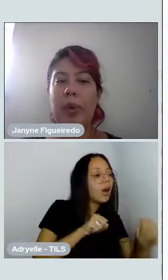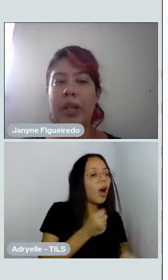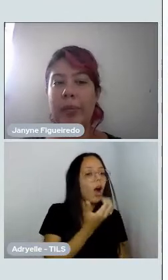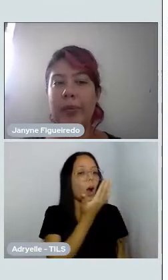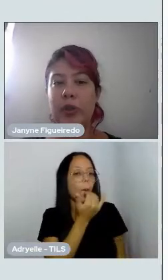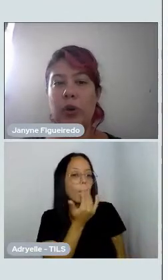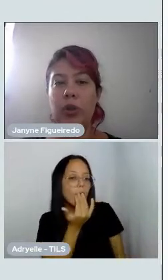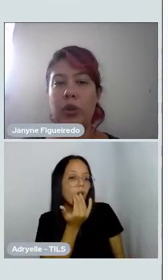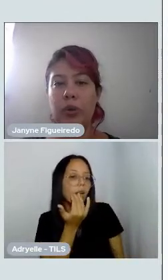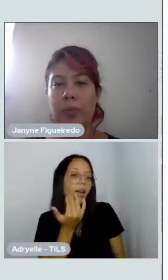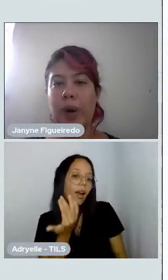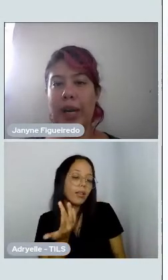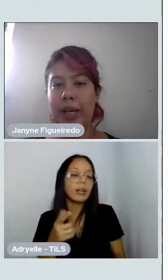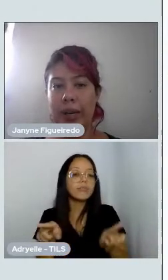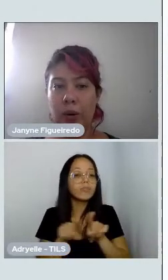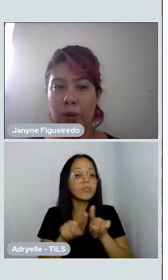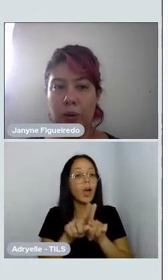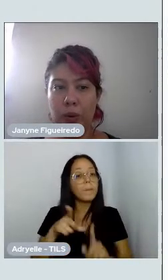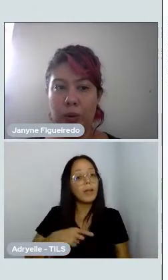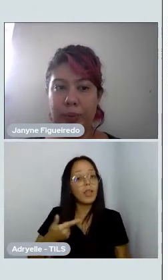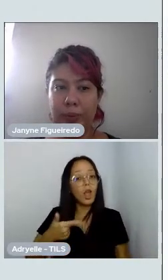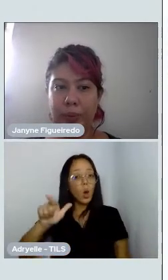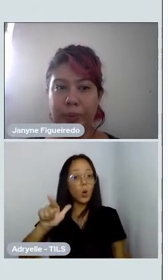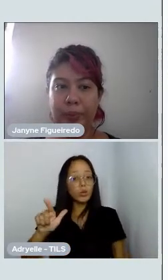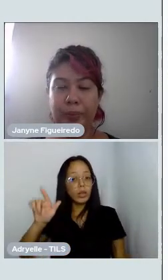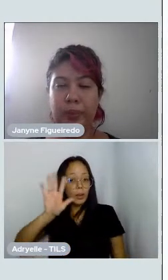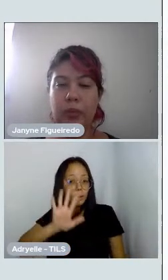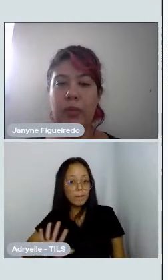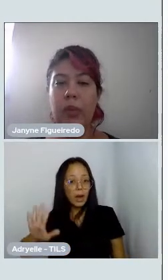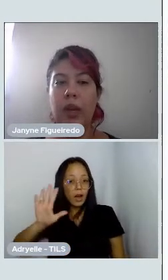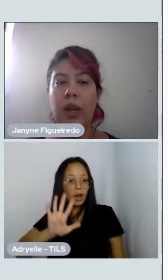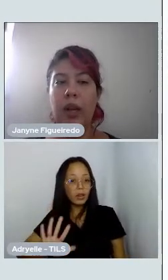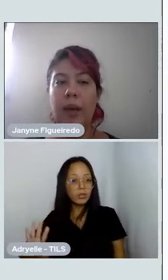vamos lá, também temos outro painel